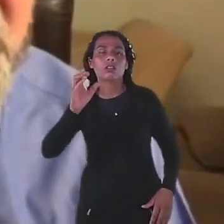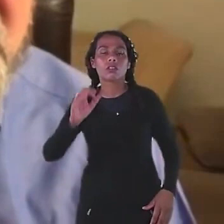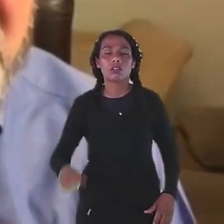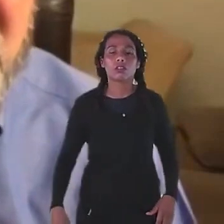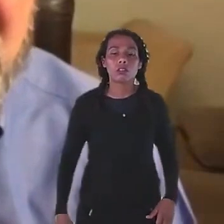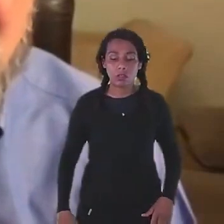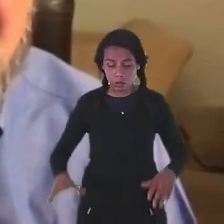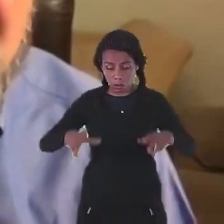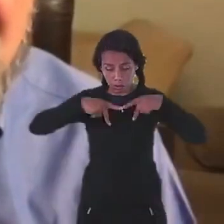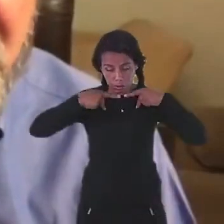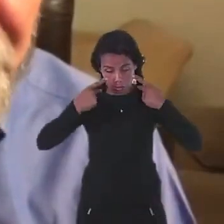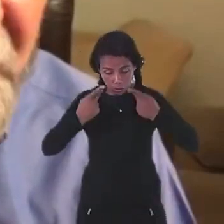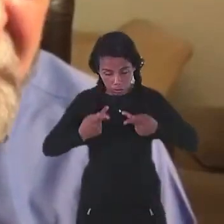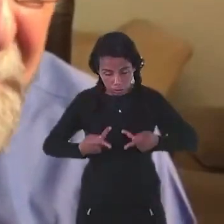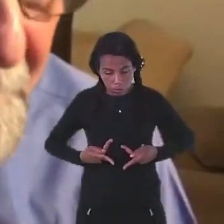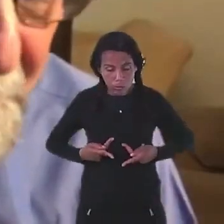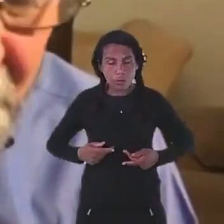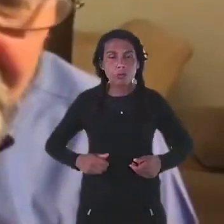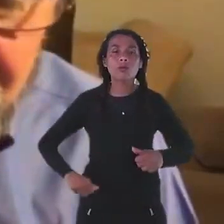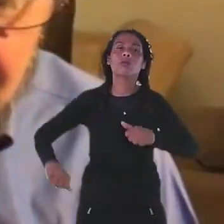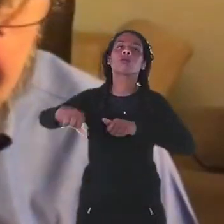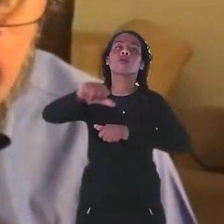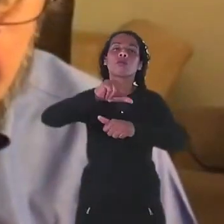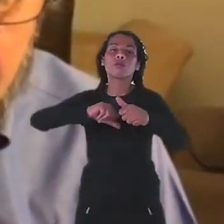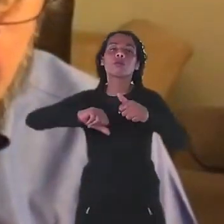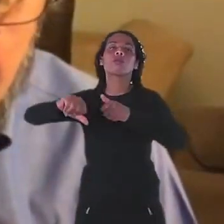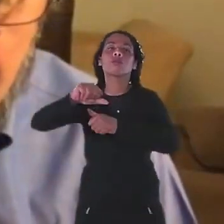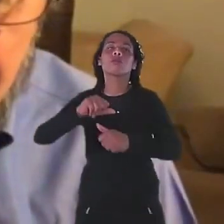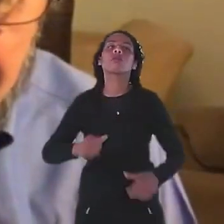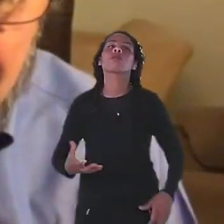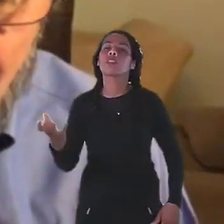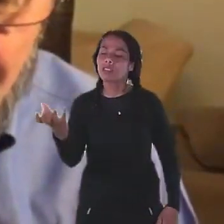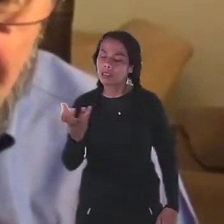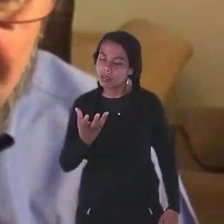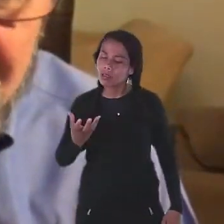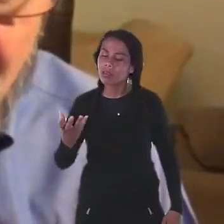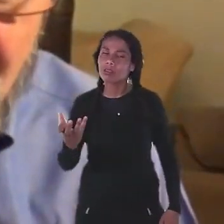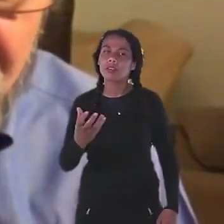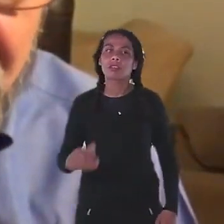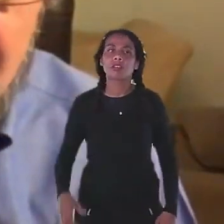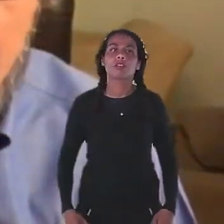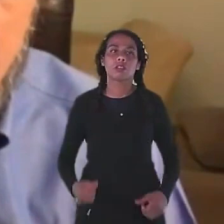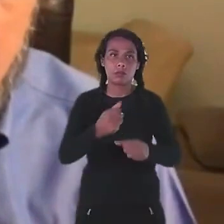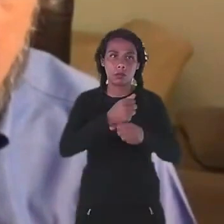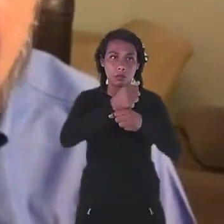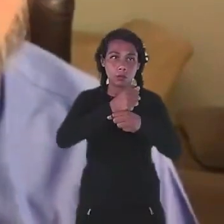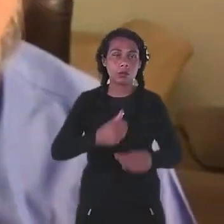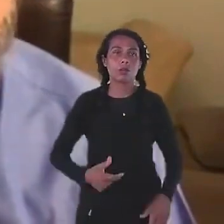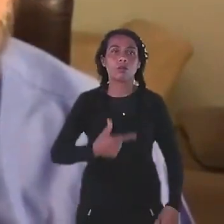humano, né, aqui no Brasil. E aí, em